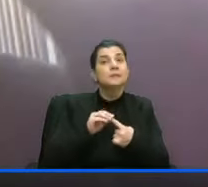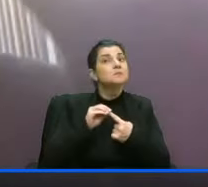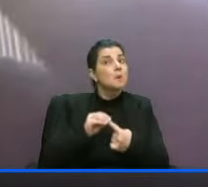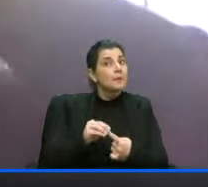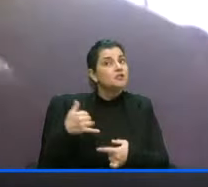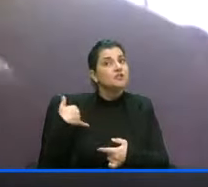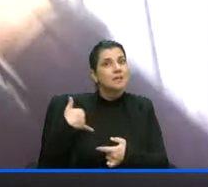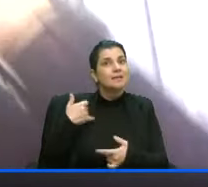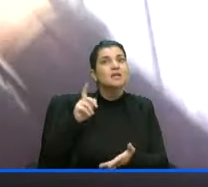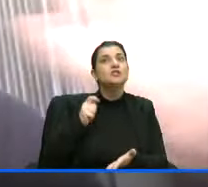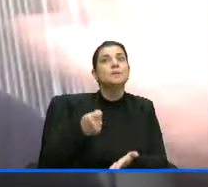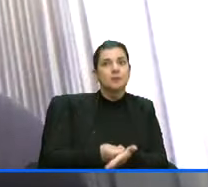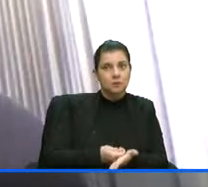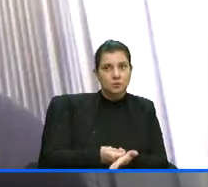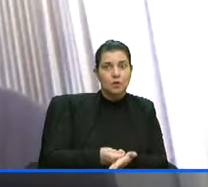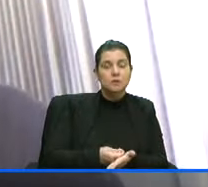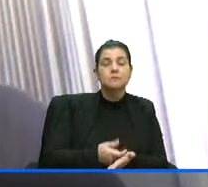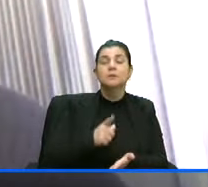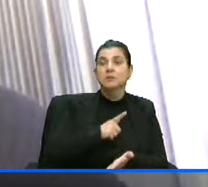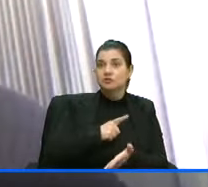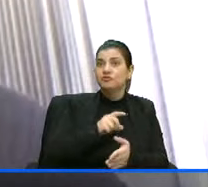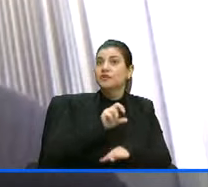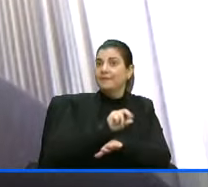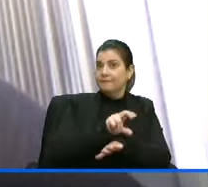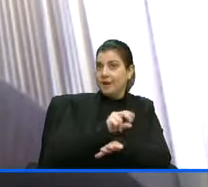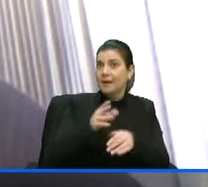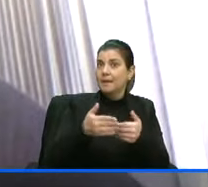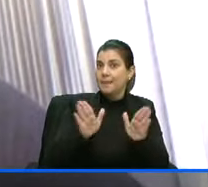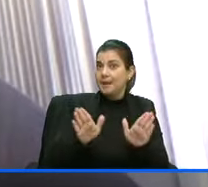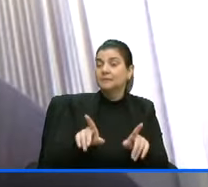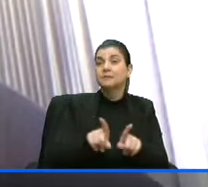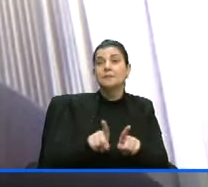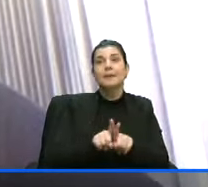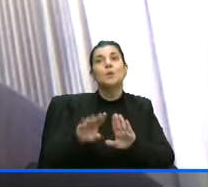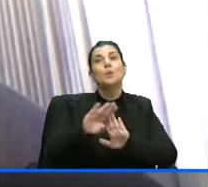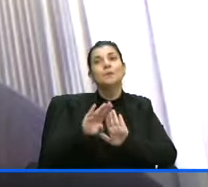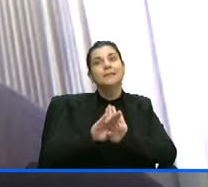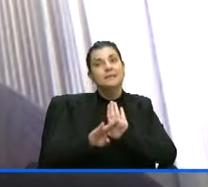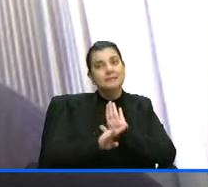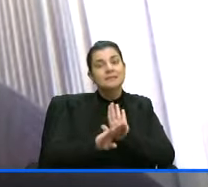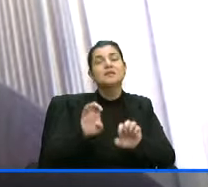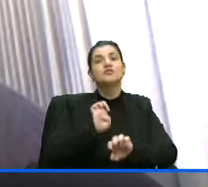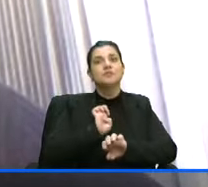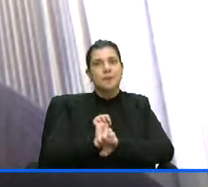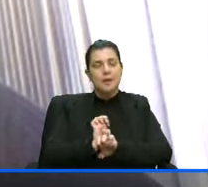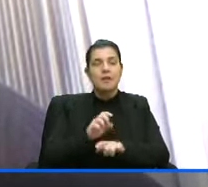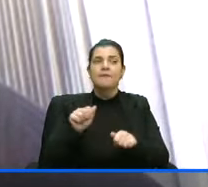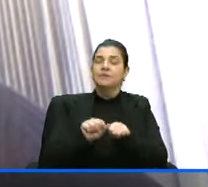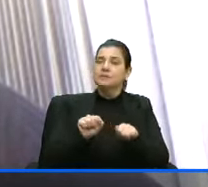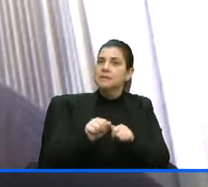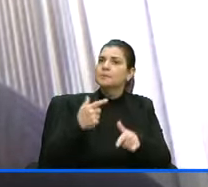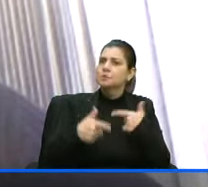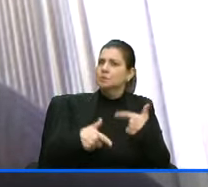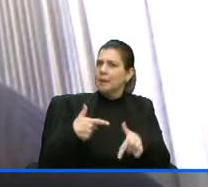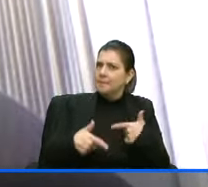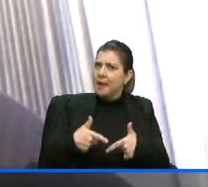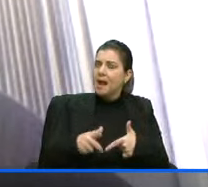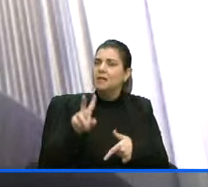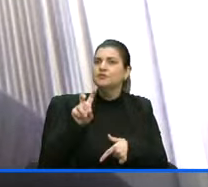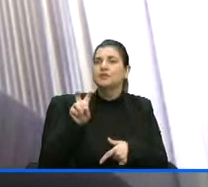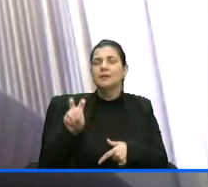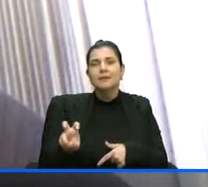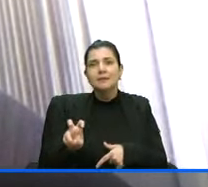tinha muita vaga em aberto nas escolas e com lista de espera. Então, a gente fez todo um trabalho durante uns 15 dias de ligar